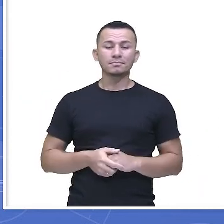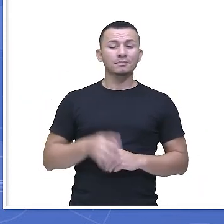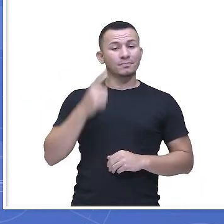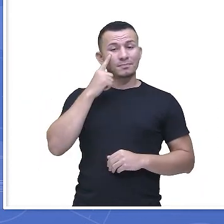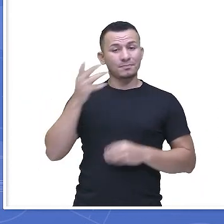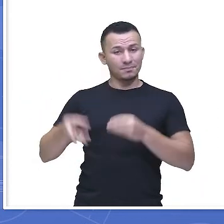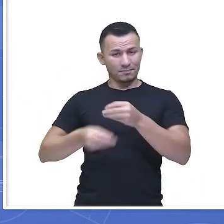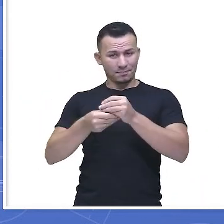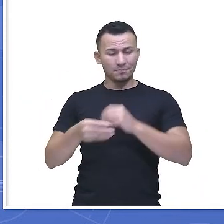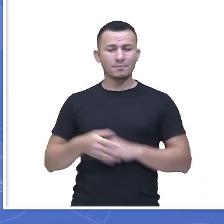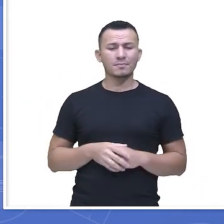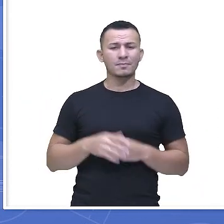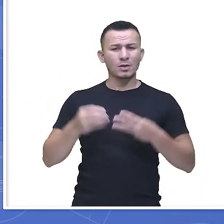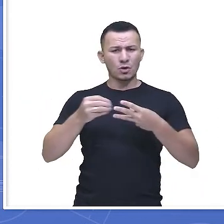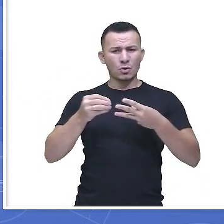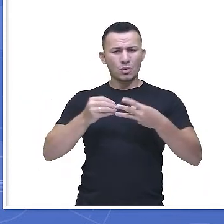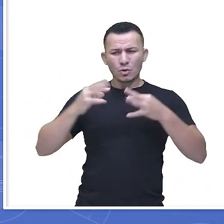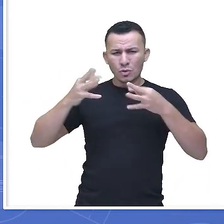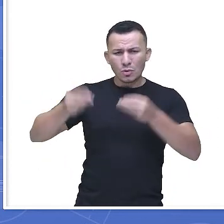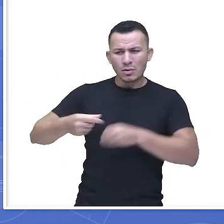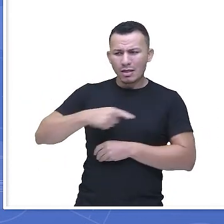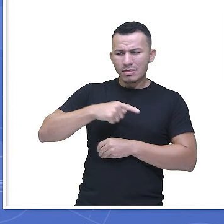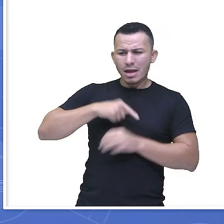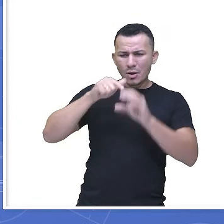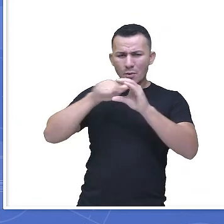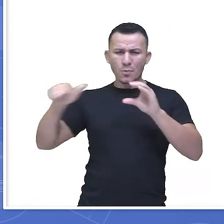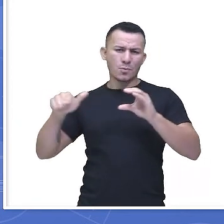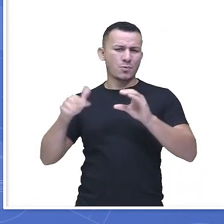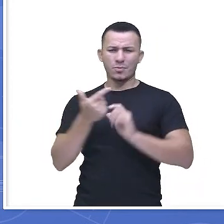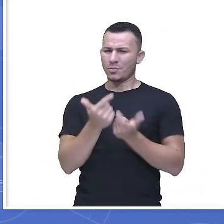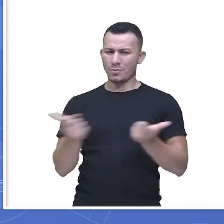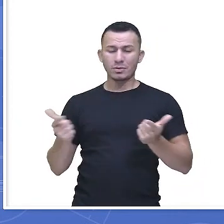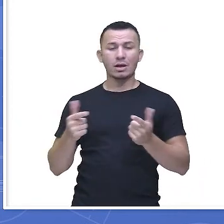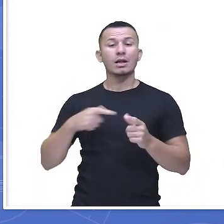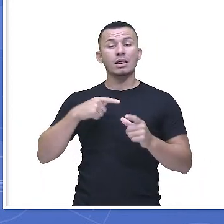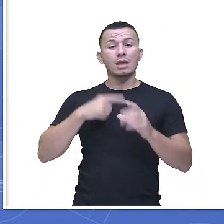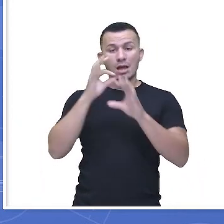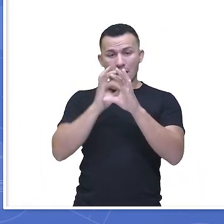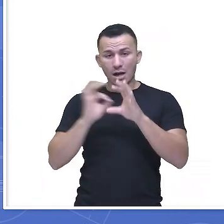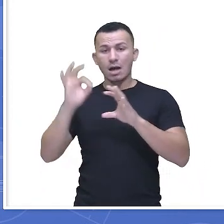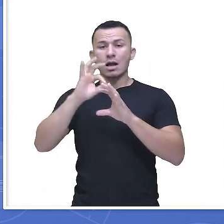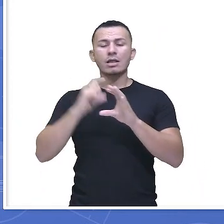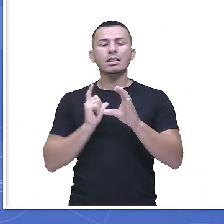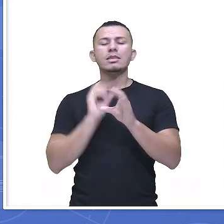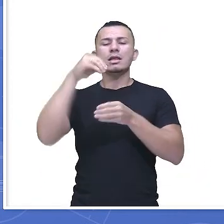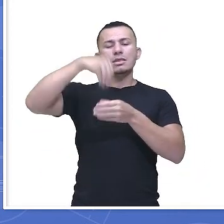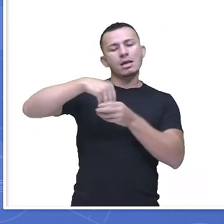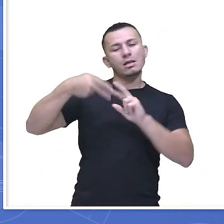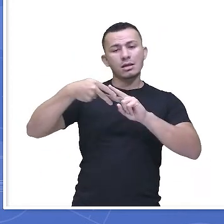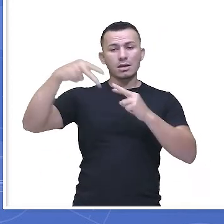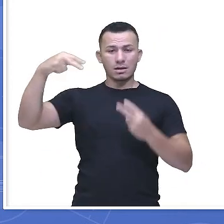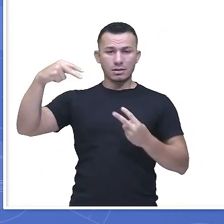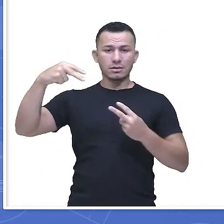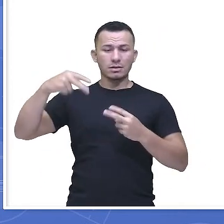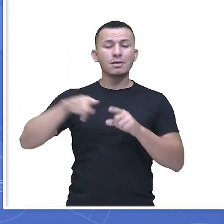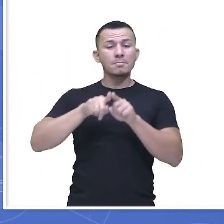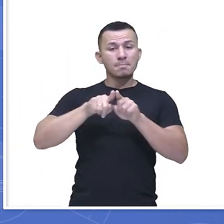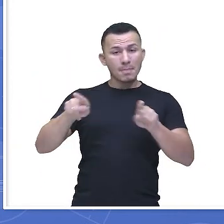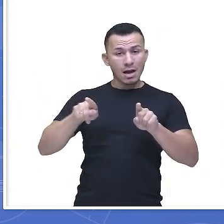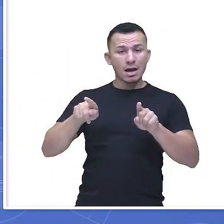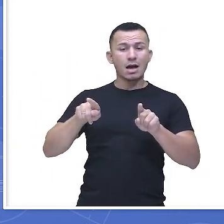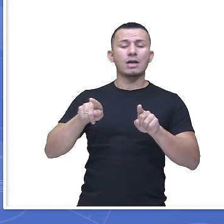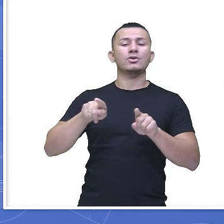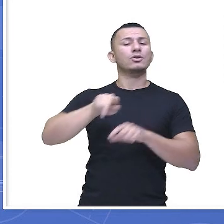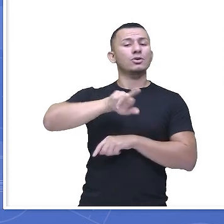Nem todas as células possuem núcleo, pois células procariontes possuem material genético, mas este